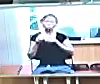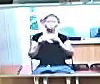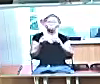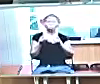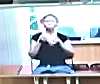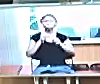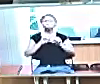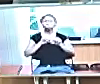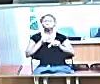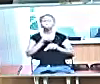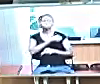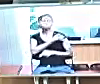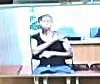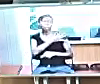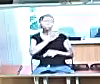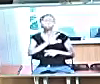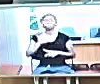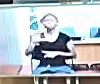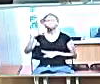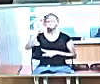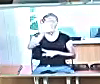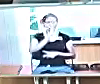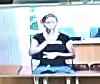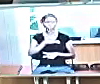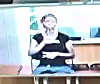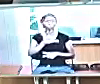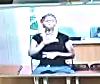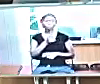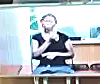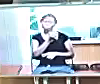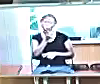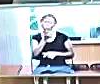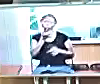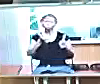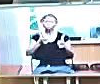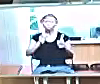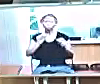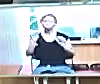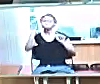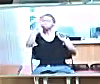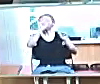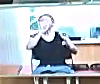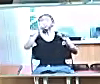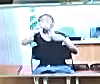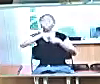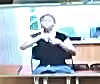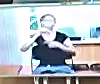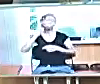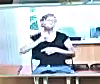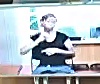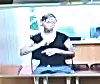pouco é este o nosso a nossa distribuição hoje no estado